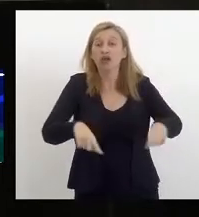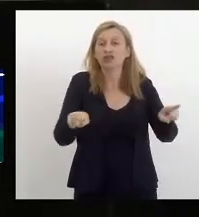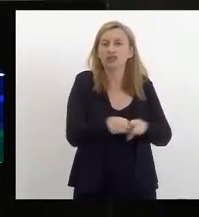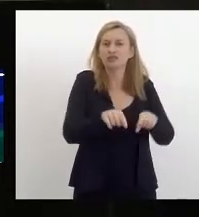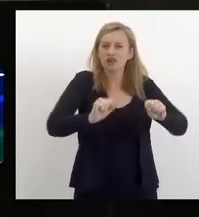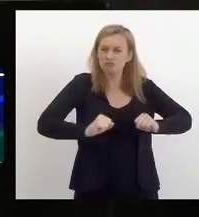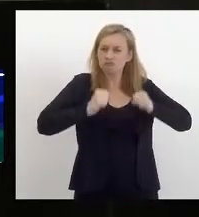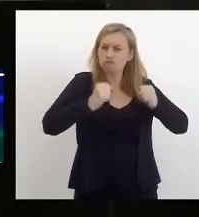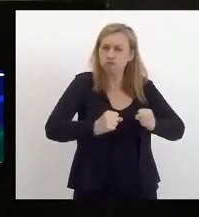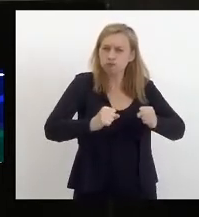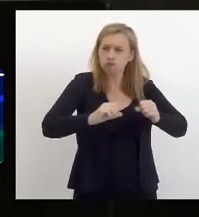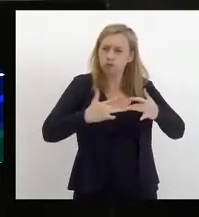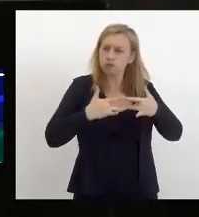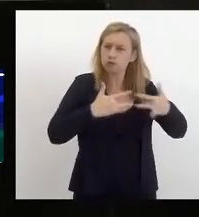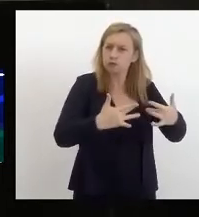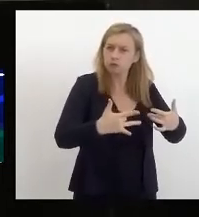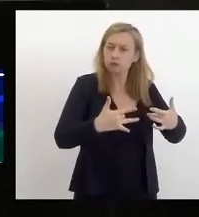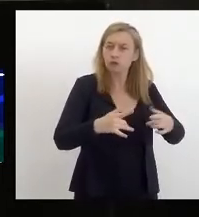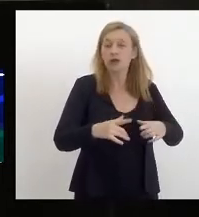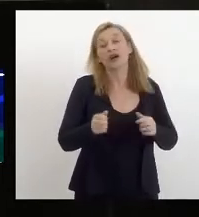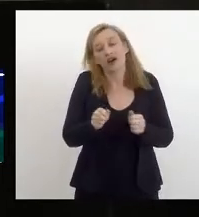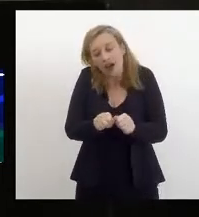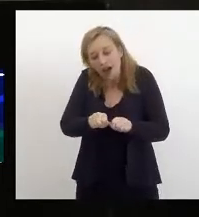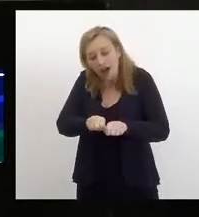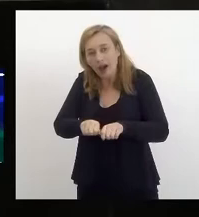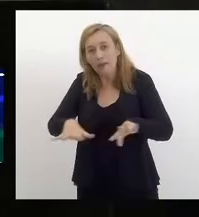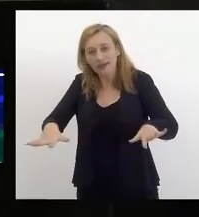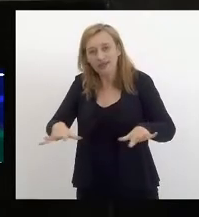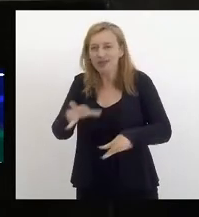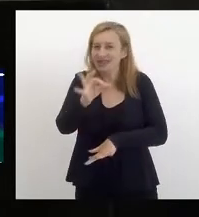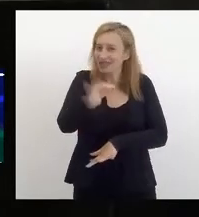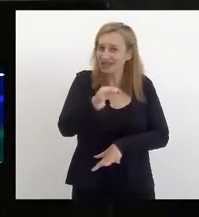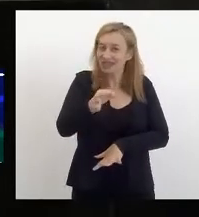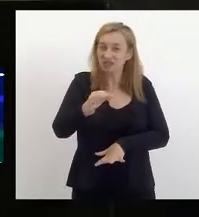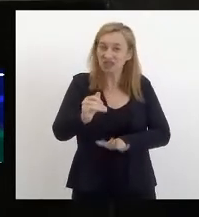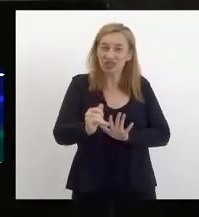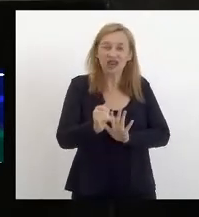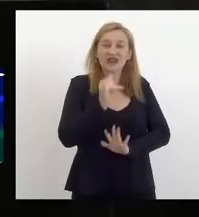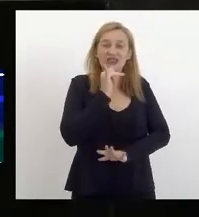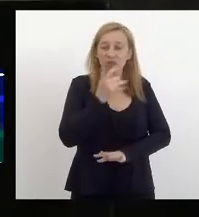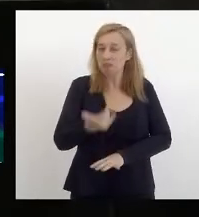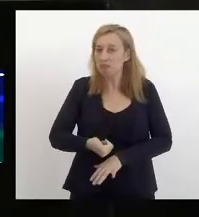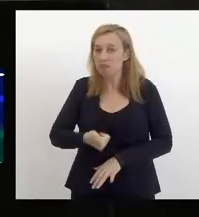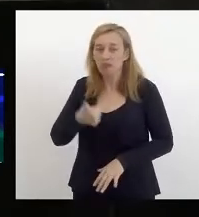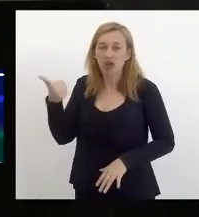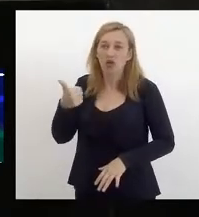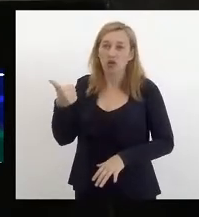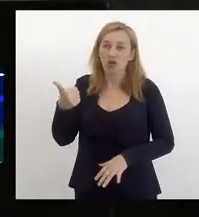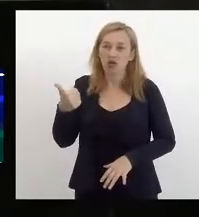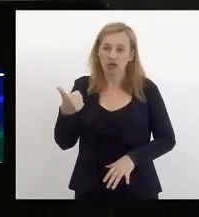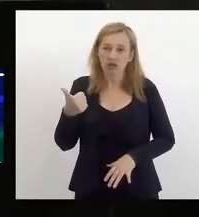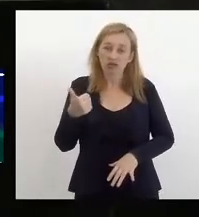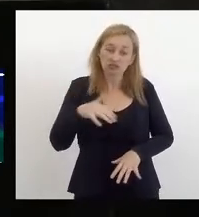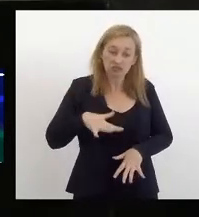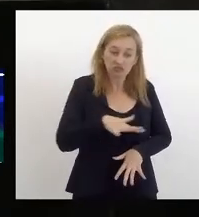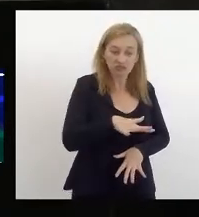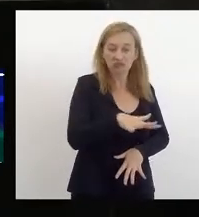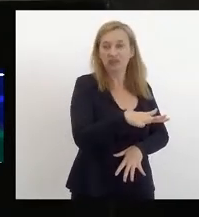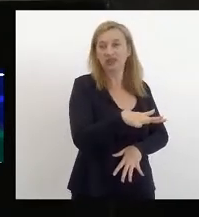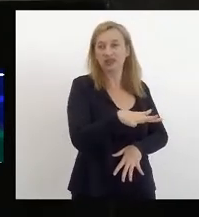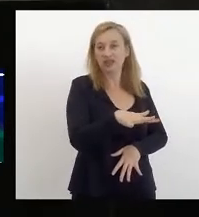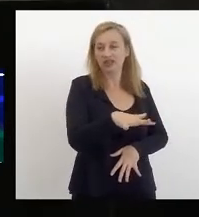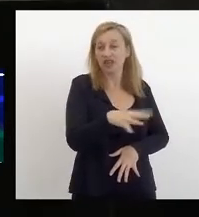potentes de solidariedade aí a pandemia é certamente o melhor exemplo que na maioria delas na região metropolitana